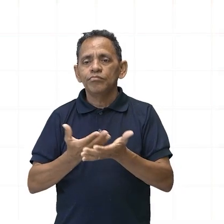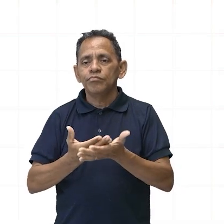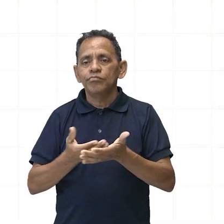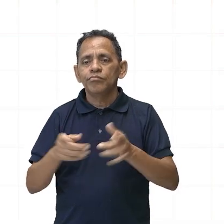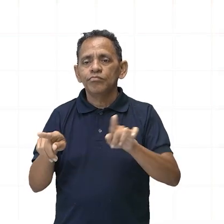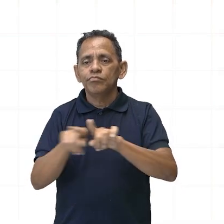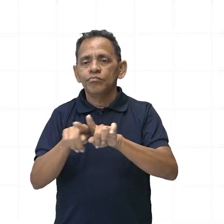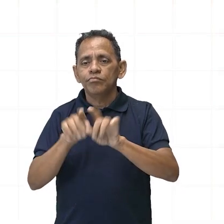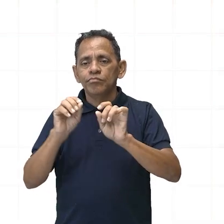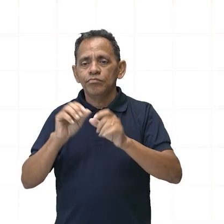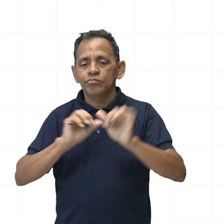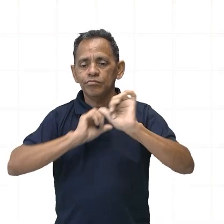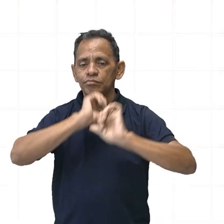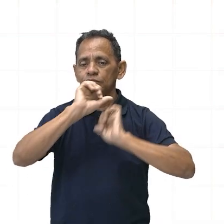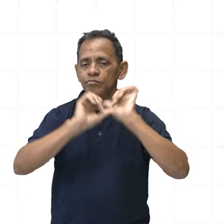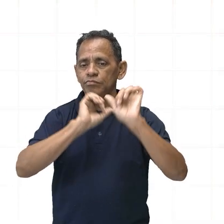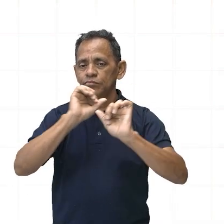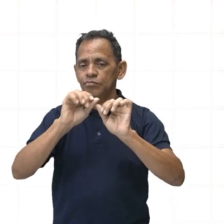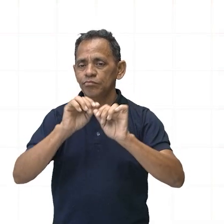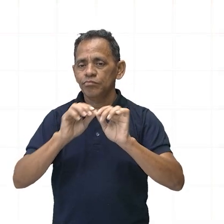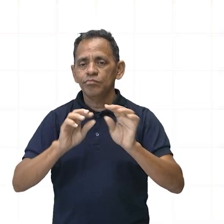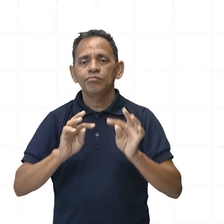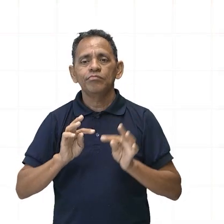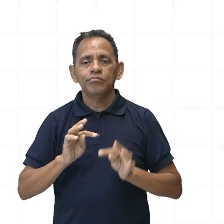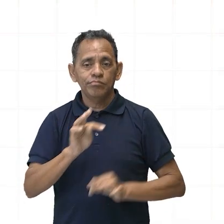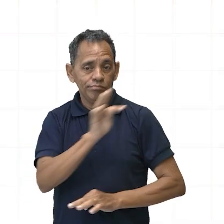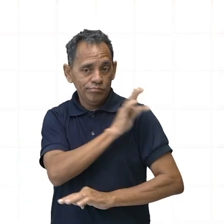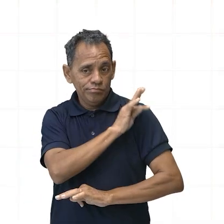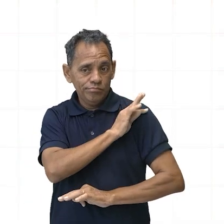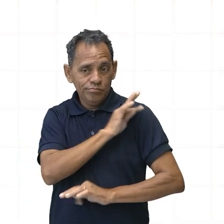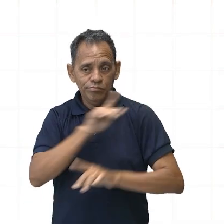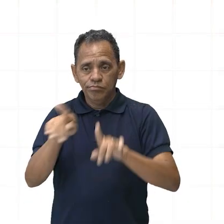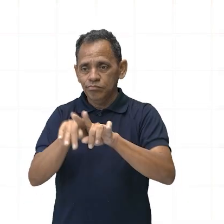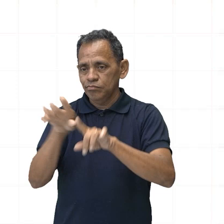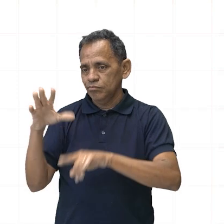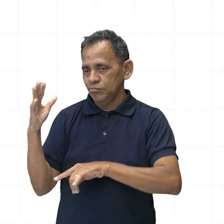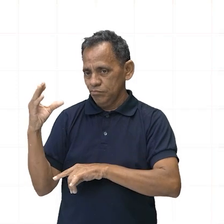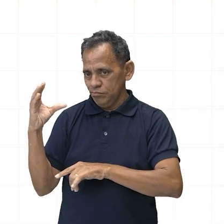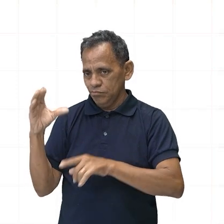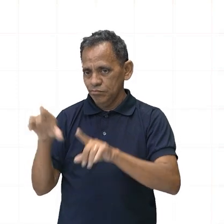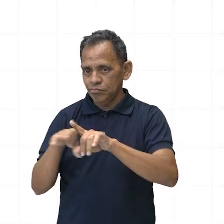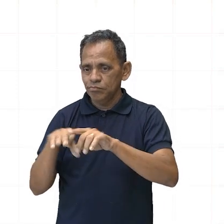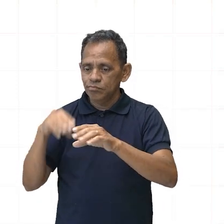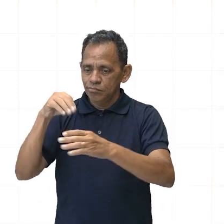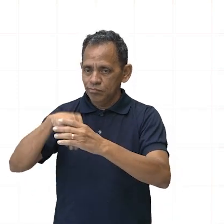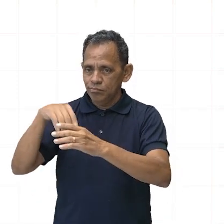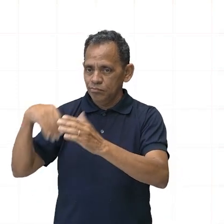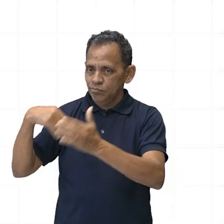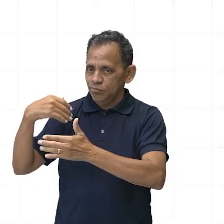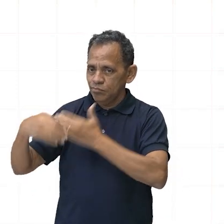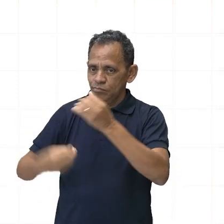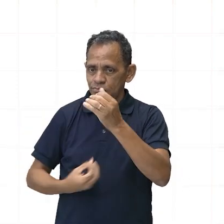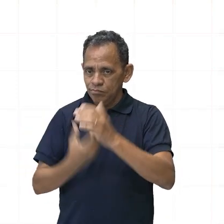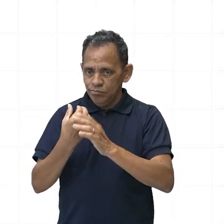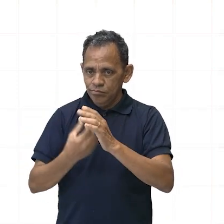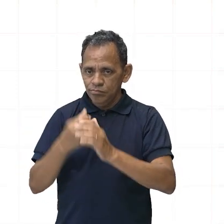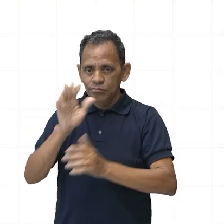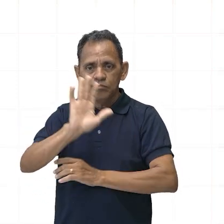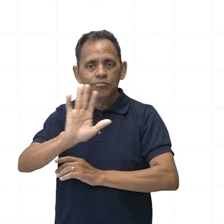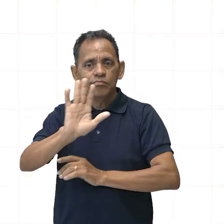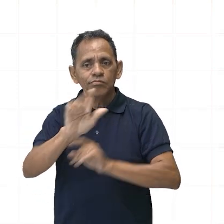quê? Sobre as mudanças na técnica e na ciência aí, nos processos de produção de um modo